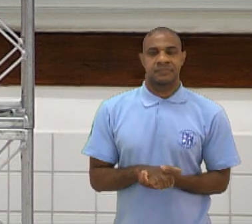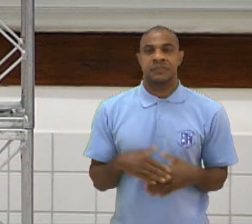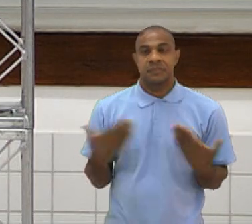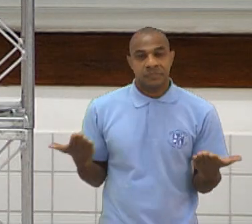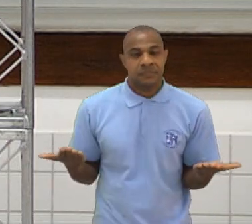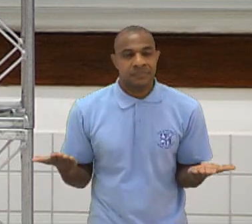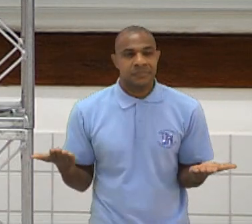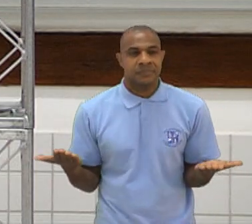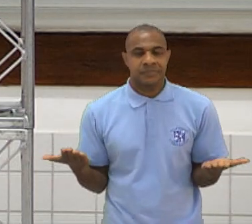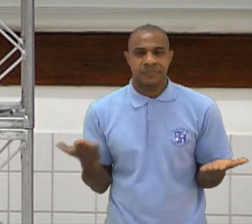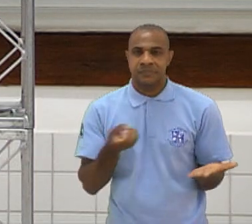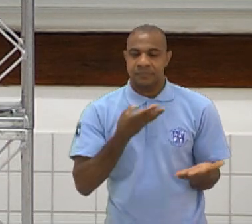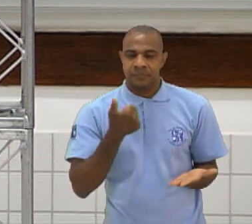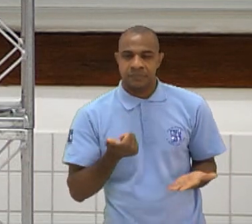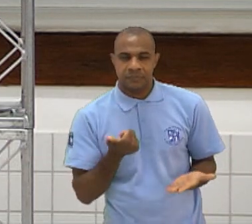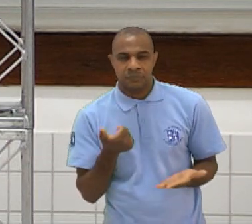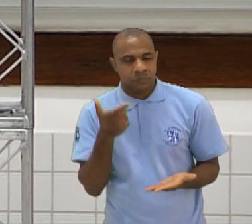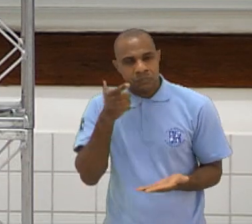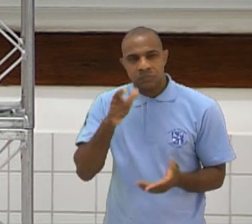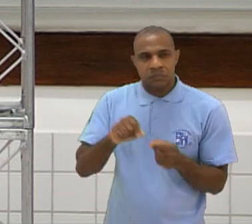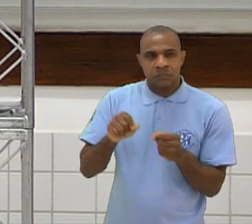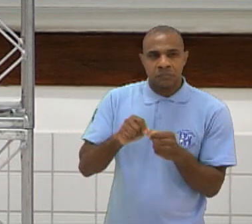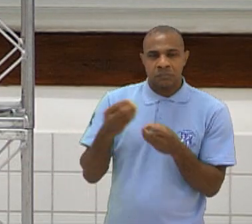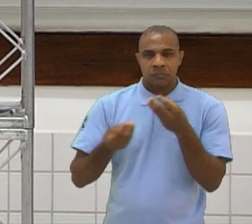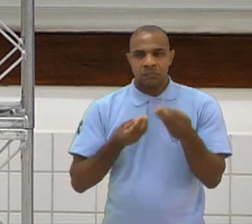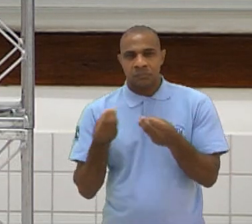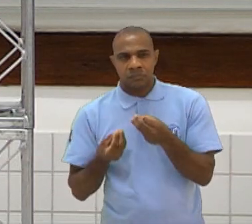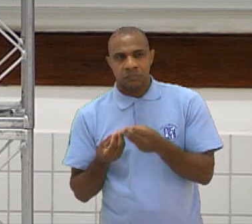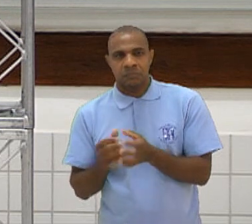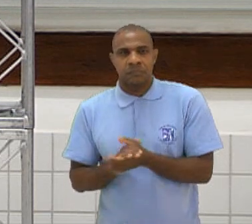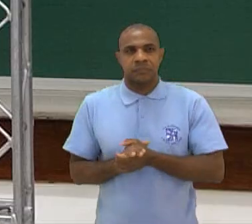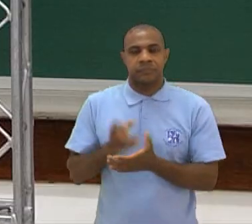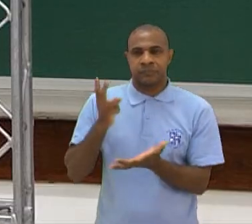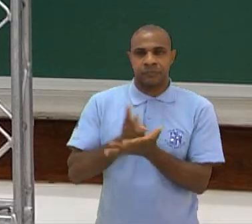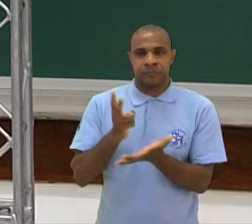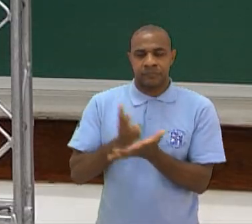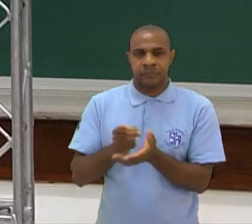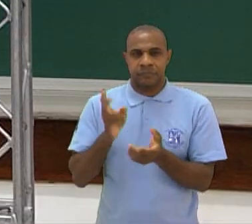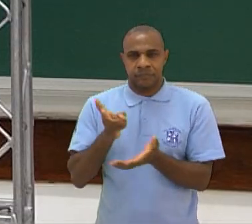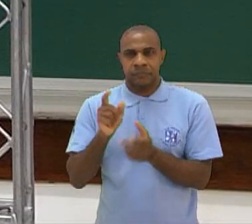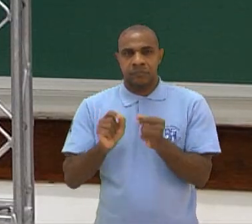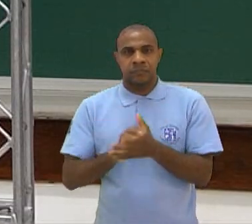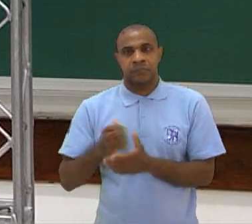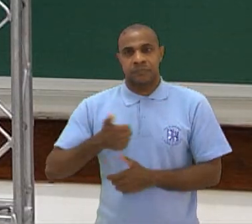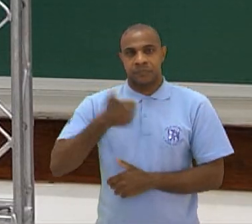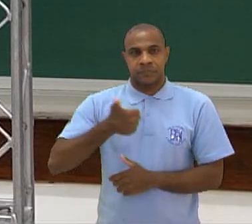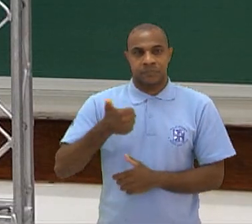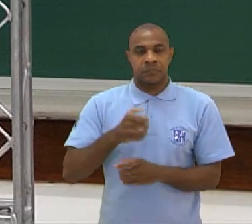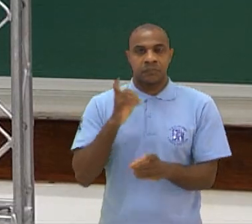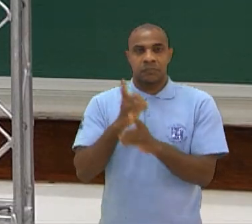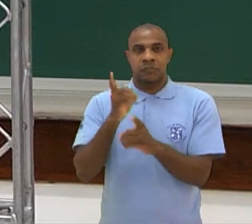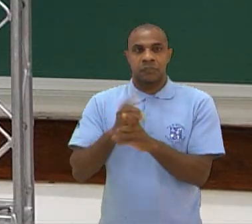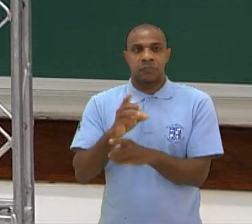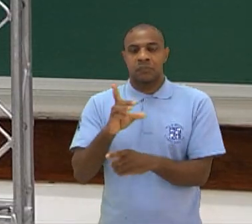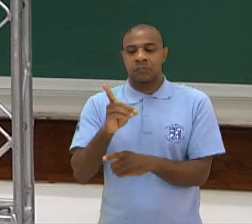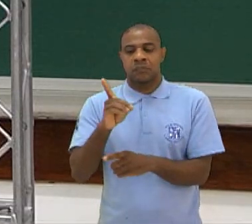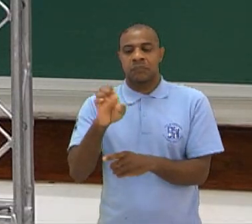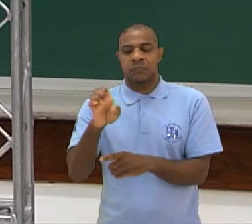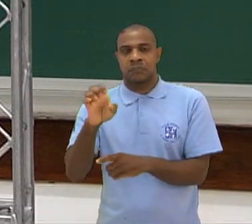E aí, pessoal? Tudo beleza? Conseguiram fazer? O que nós vamos fazer sempre? Primeiro passo, encontrar o determinante da